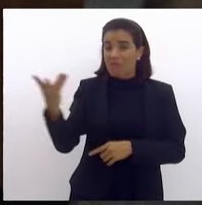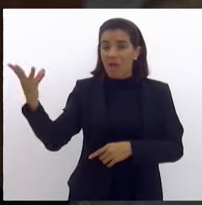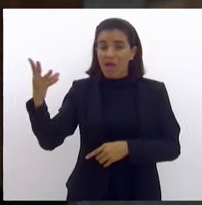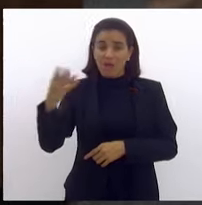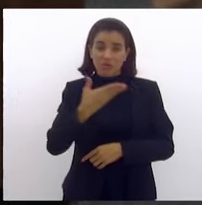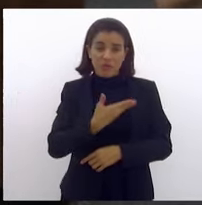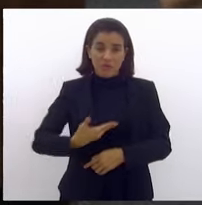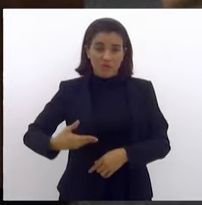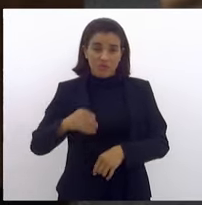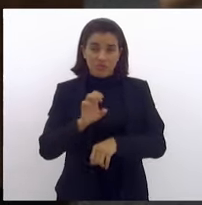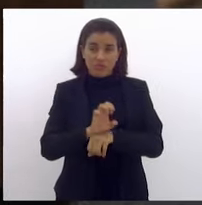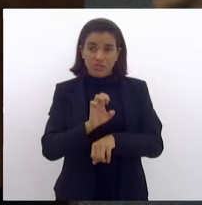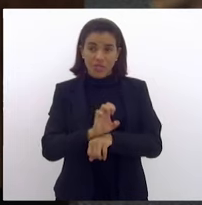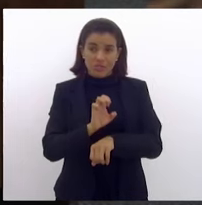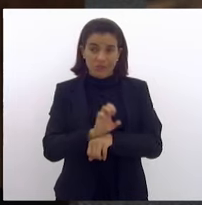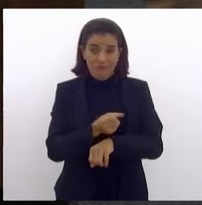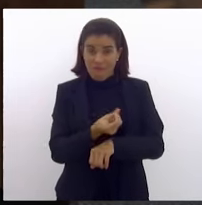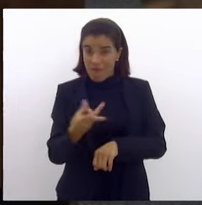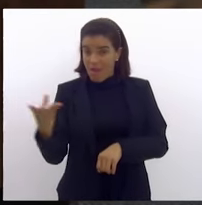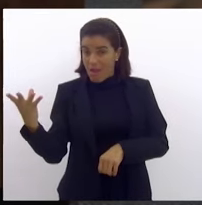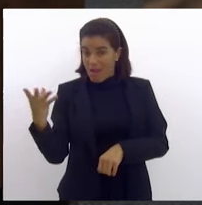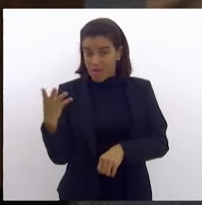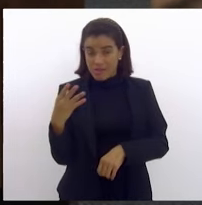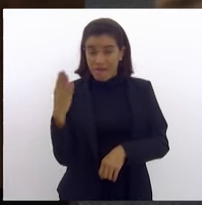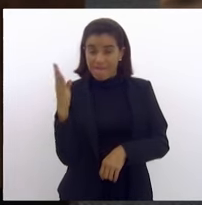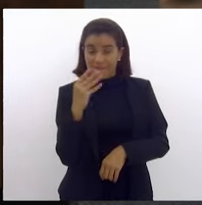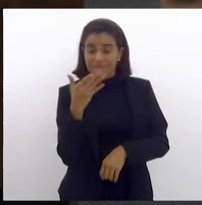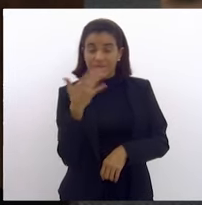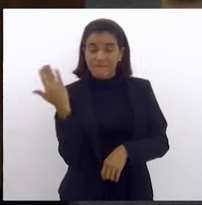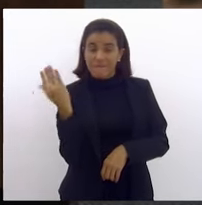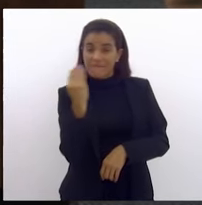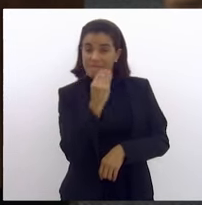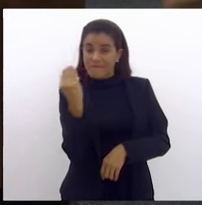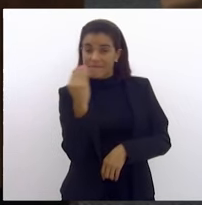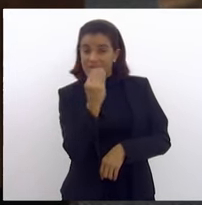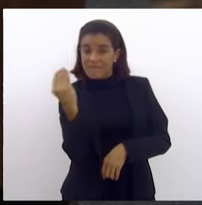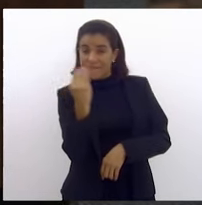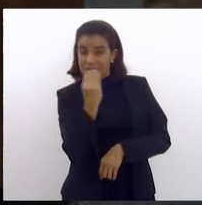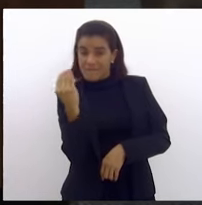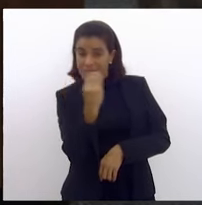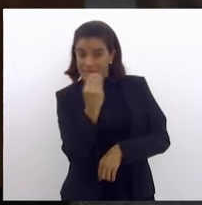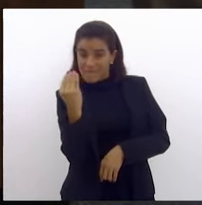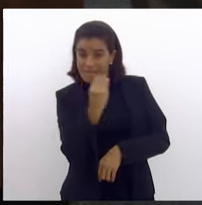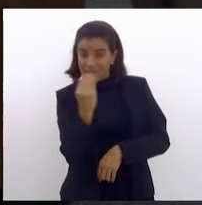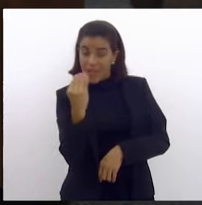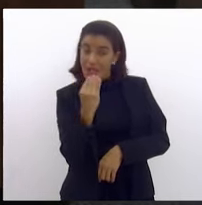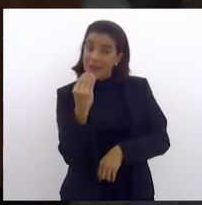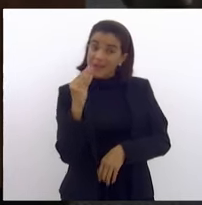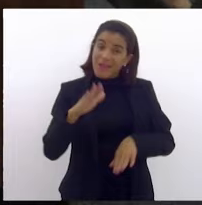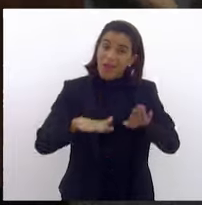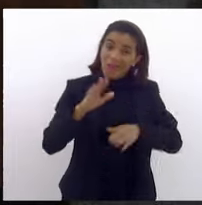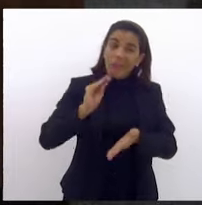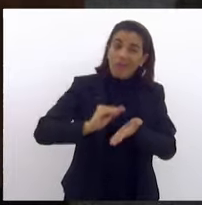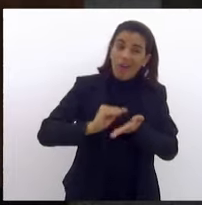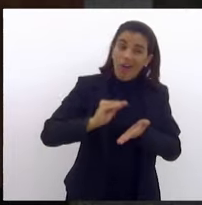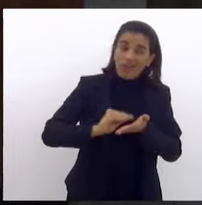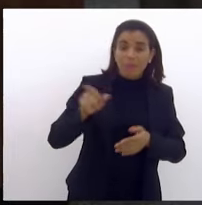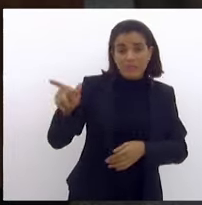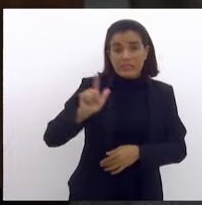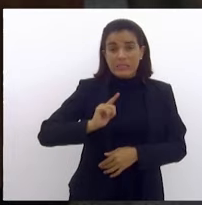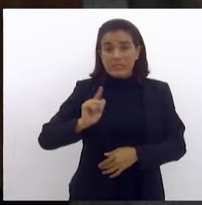do Estado, muitas. Talvez ele não tenha tantas quanto ele gostaria, mas ele